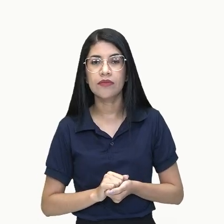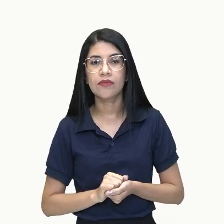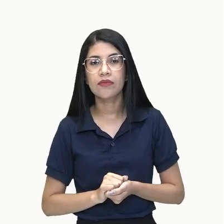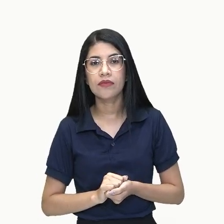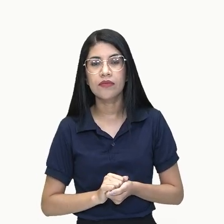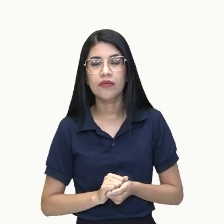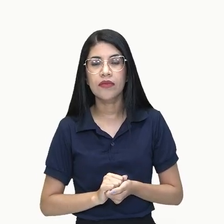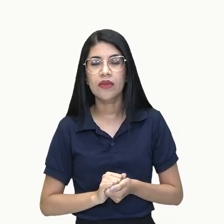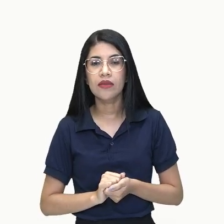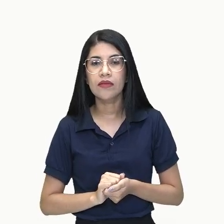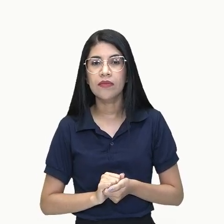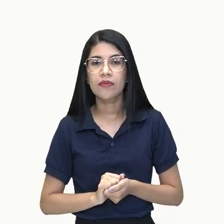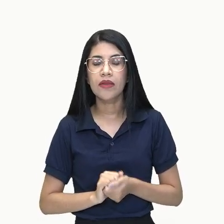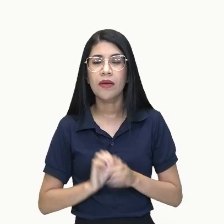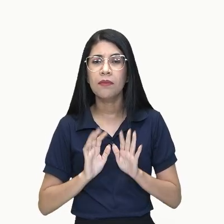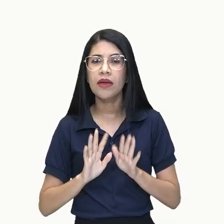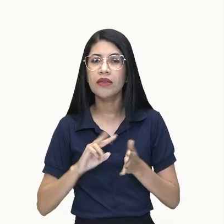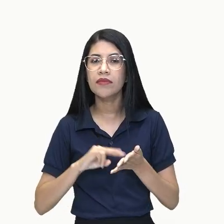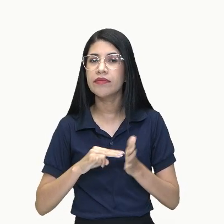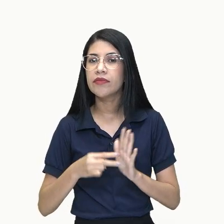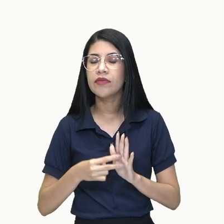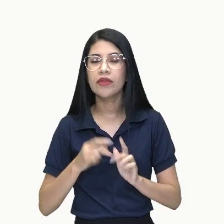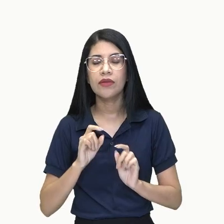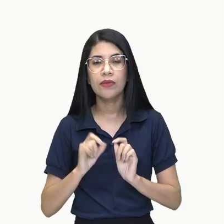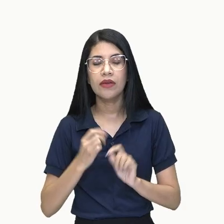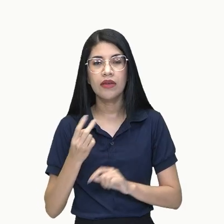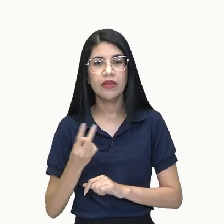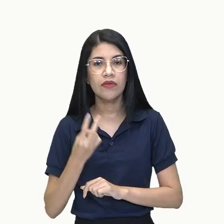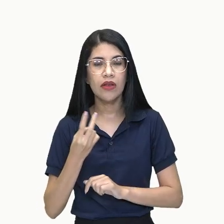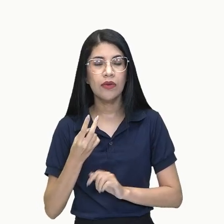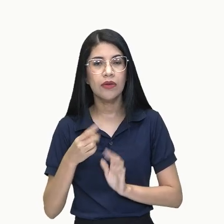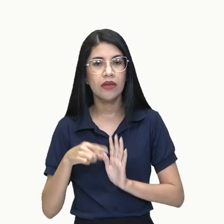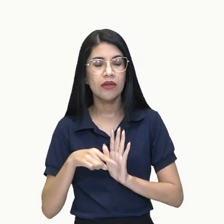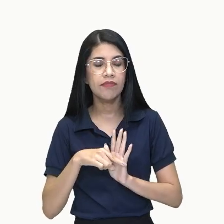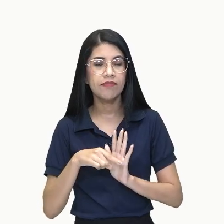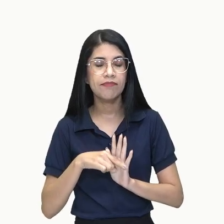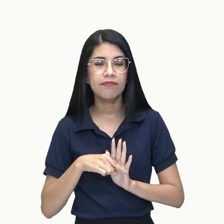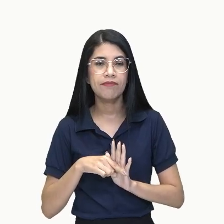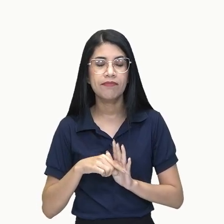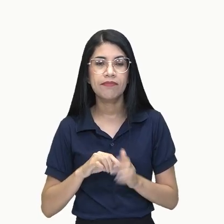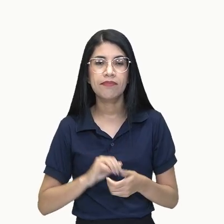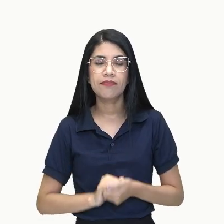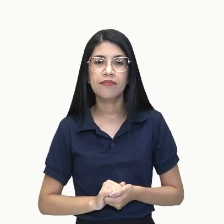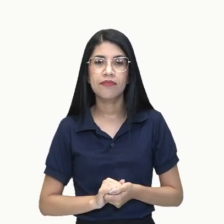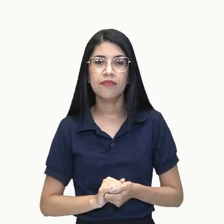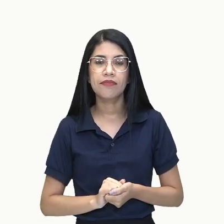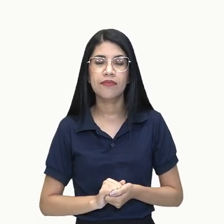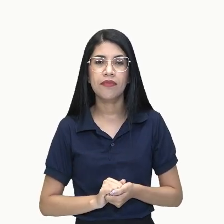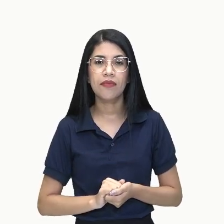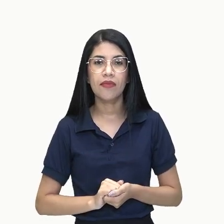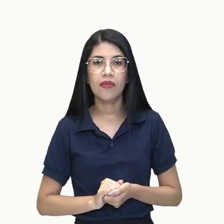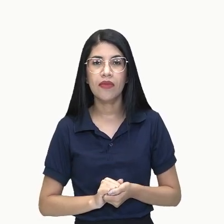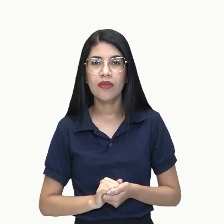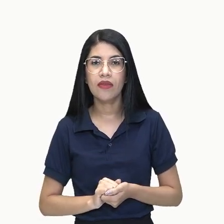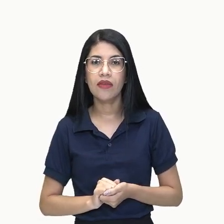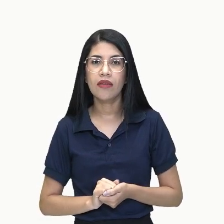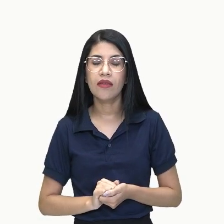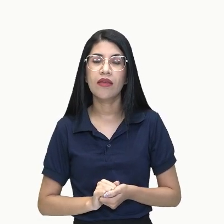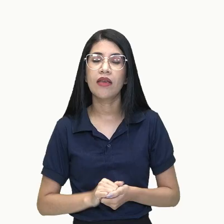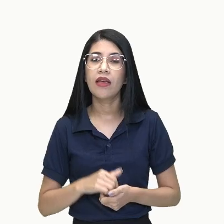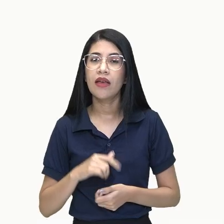2022. Mas aí qual é o significado então, professora, quando a gente encontrou esse valor negativo, né? Como dizer isso aí, né? A gente